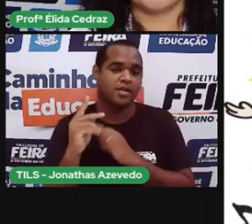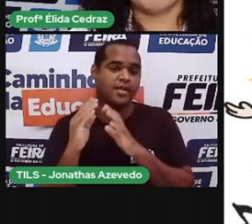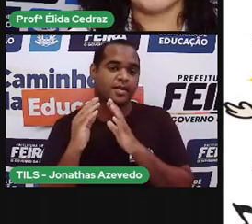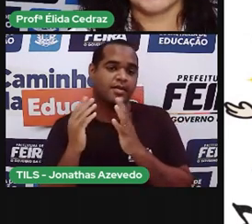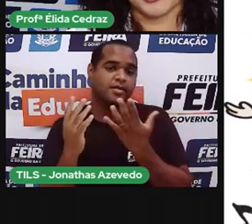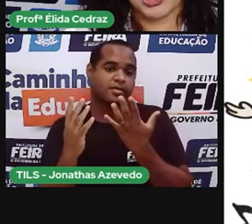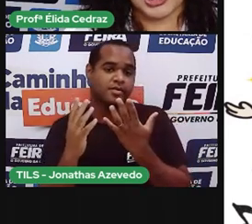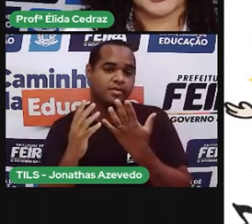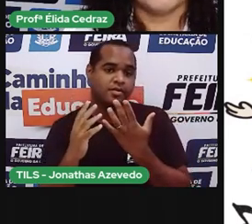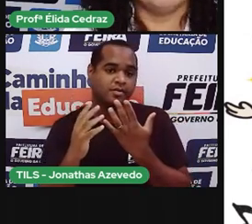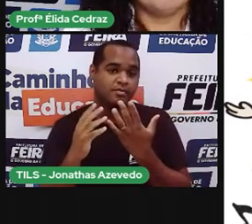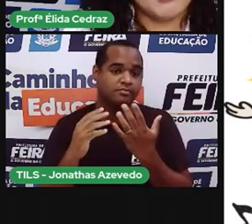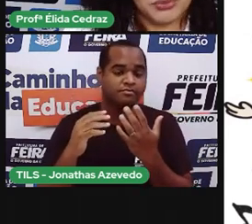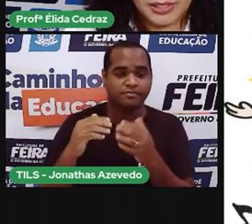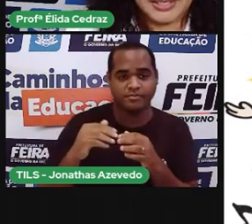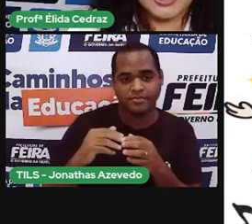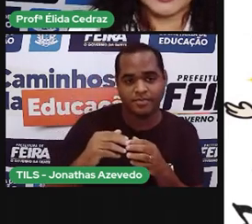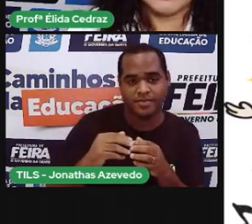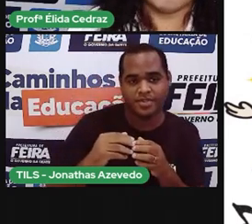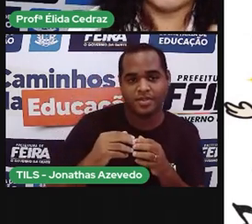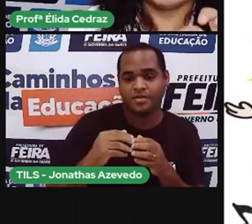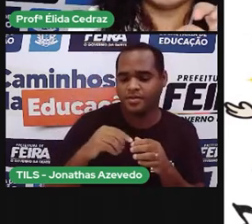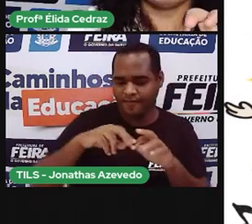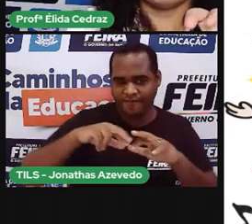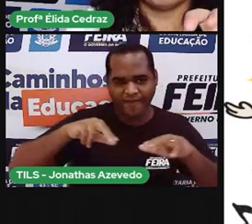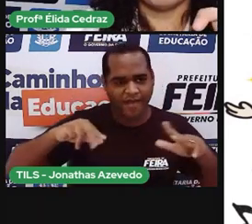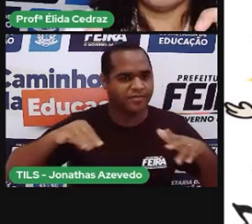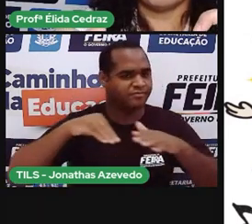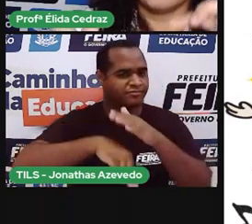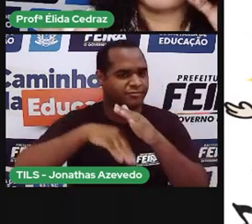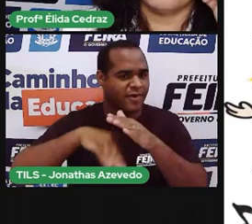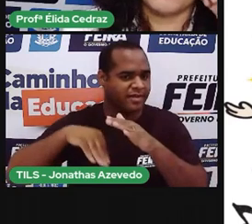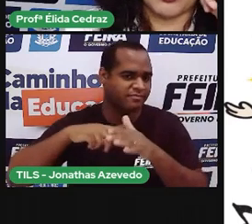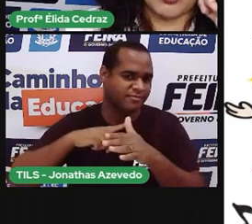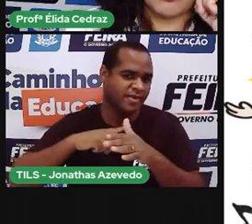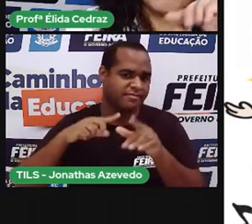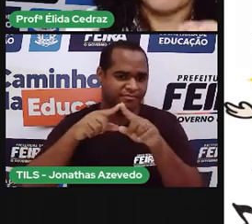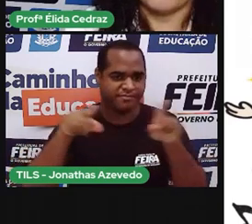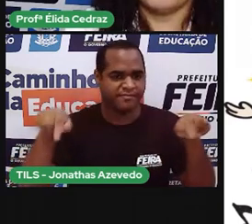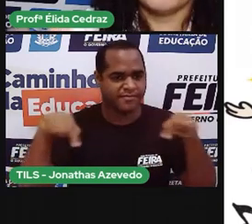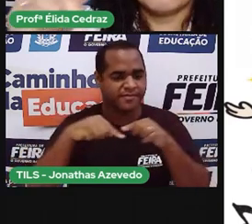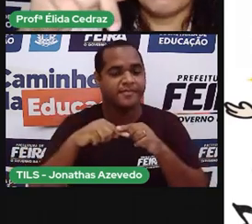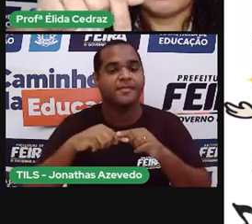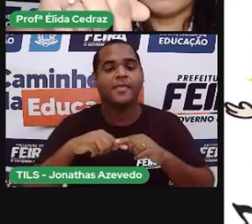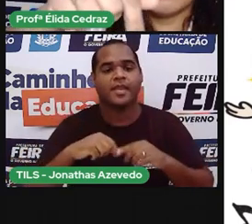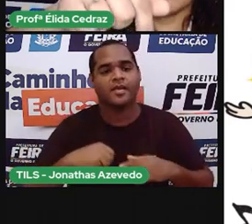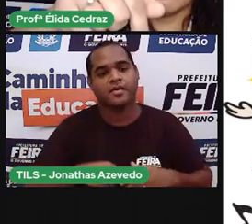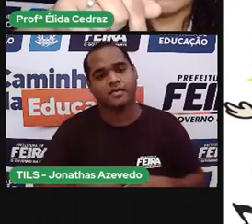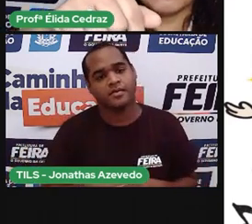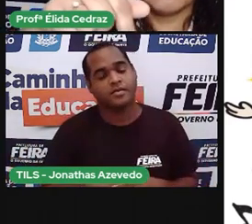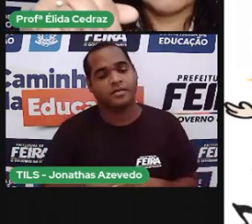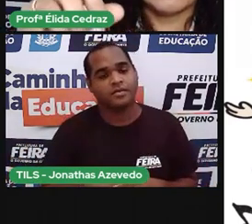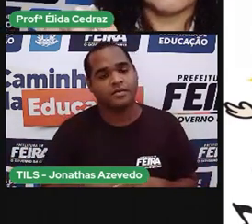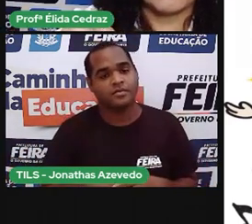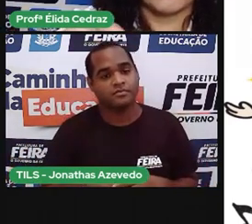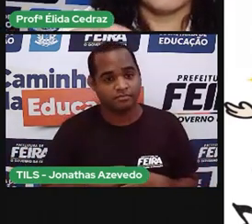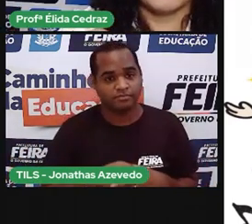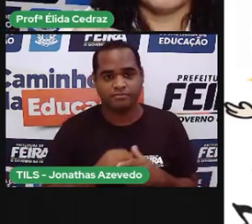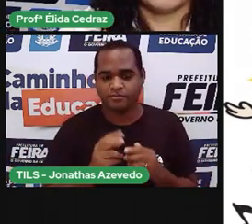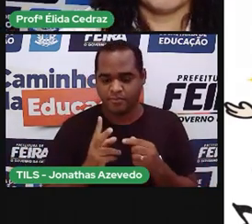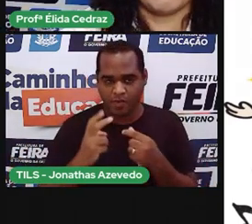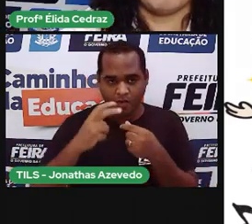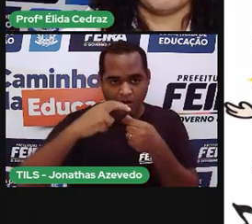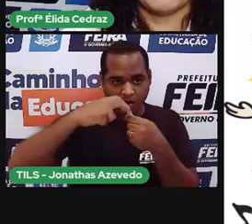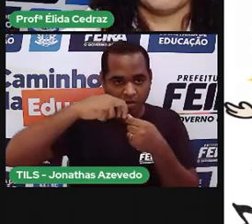caixa mágica de miudeza e a procurou recortou umas bolinhas um círculo